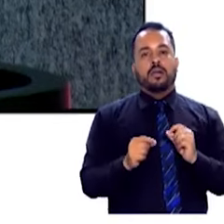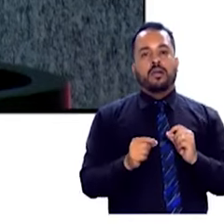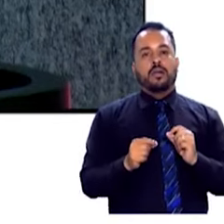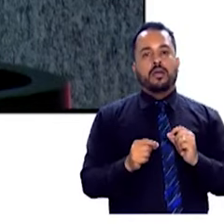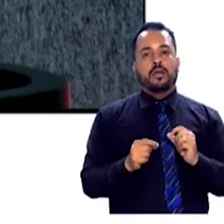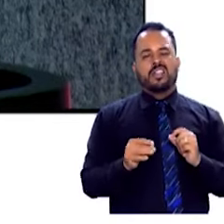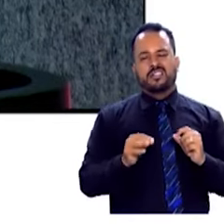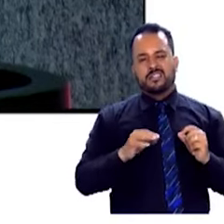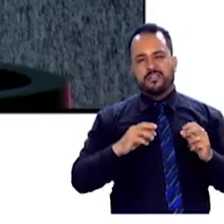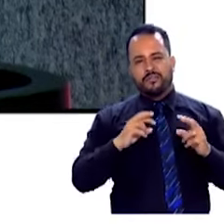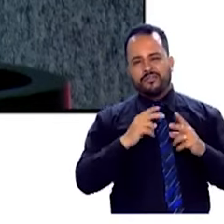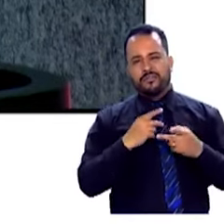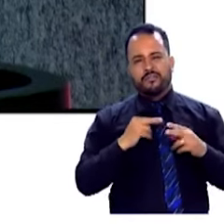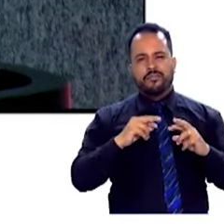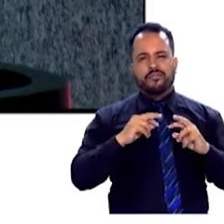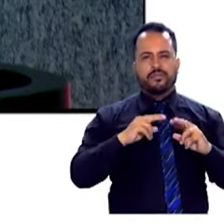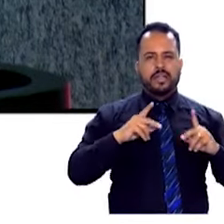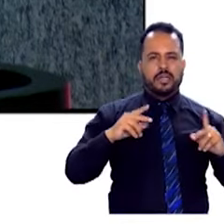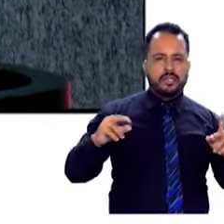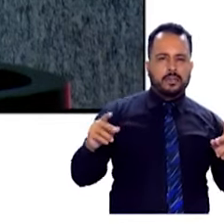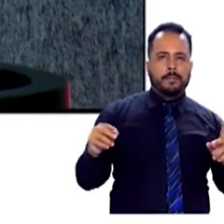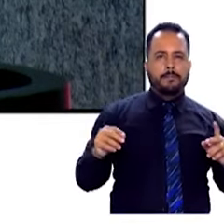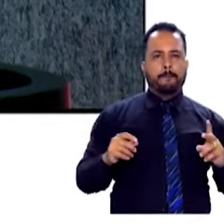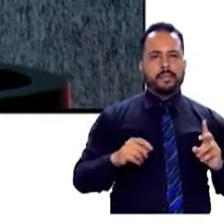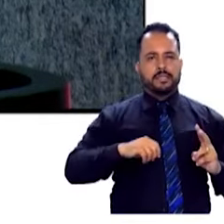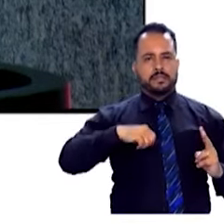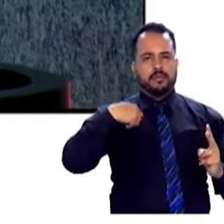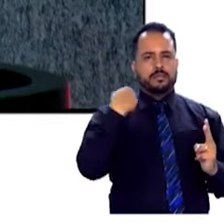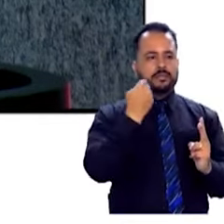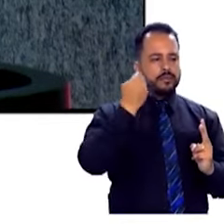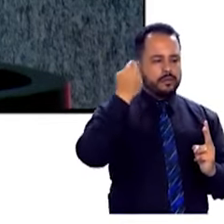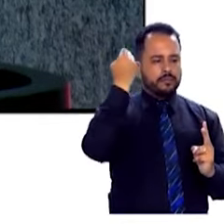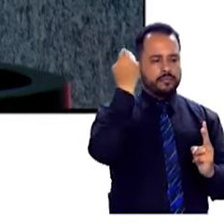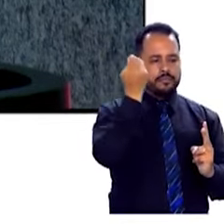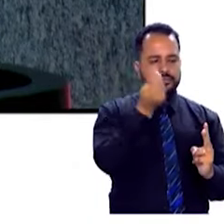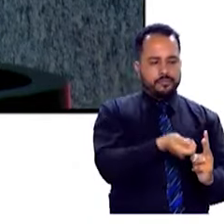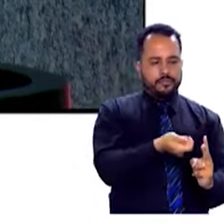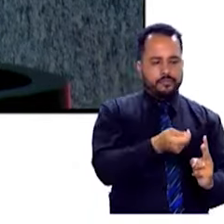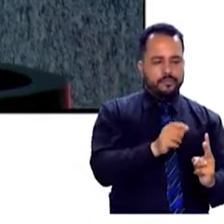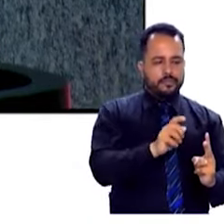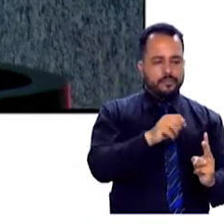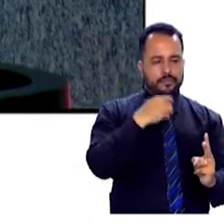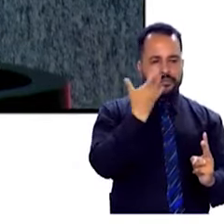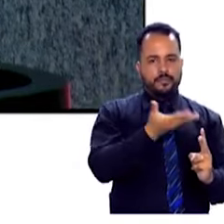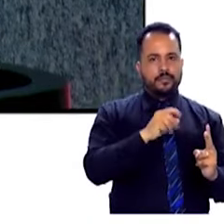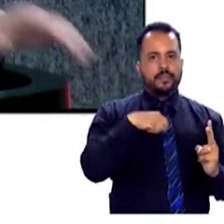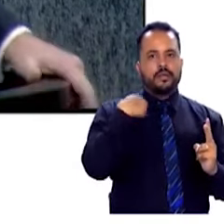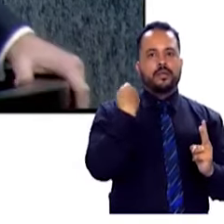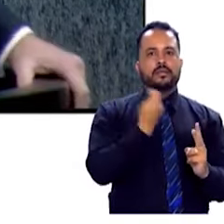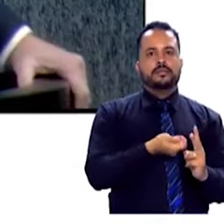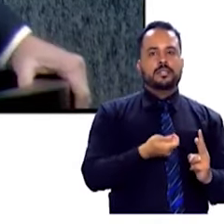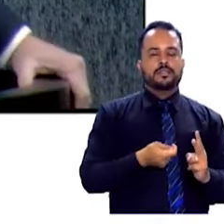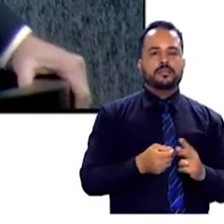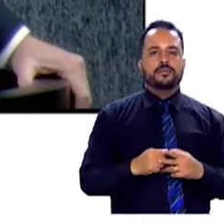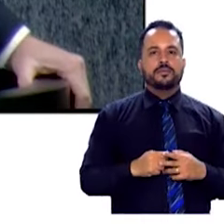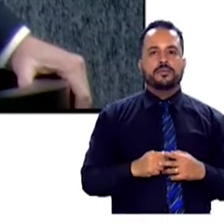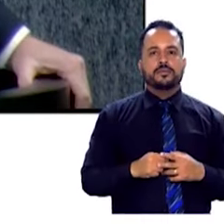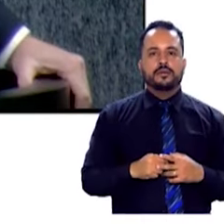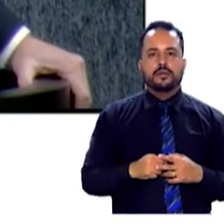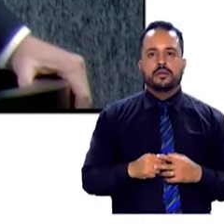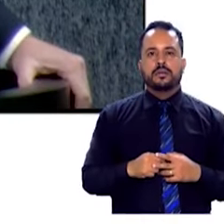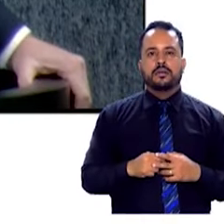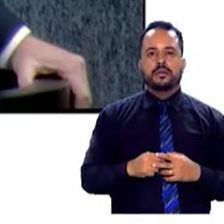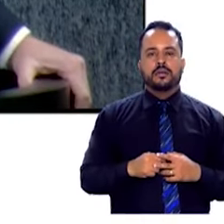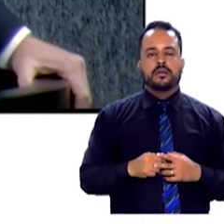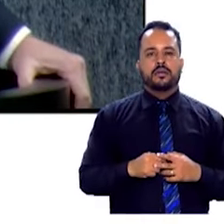fontes que podde nos ajudar petições etc pois bem o tribunal a suprema corte do Reino